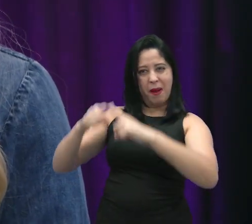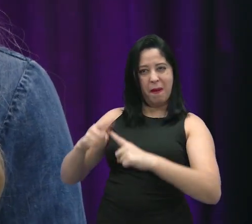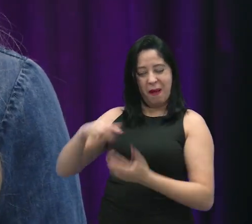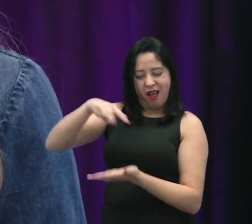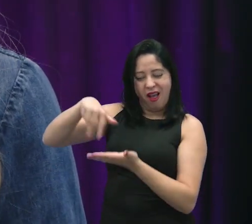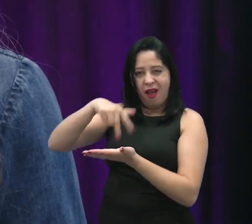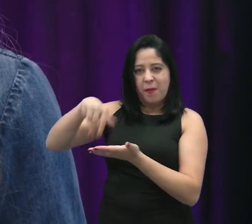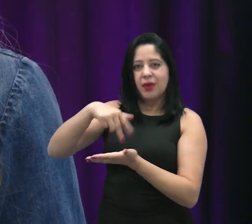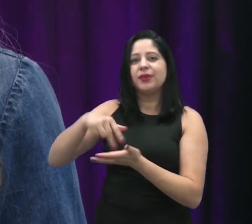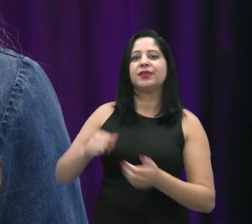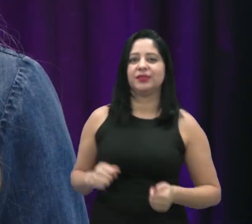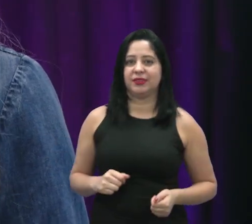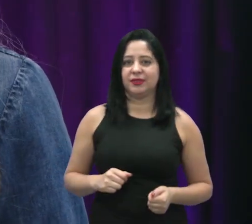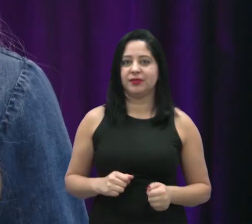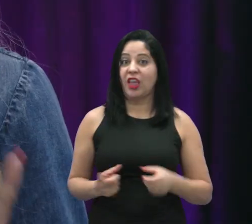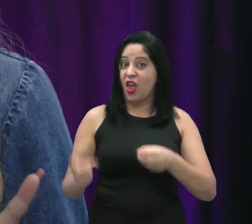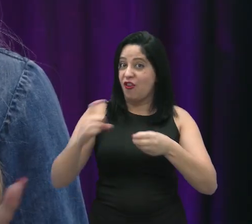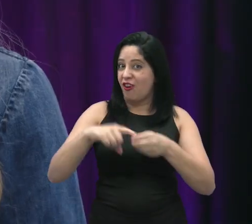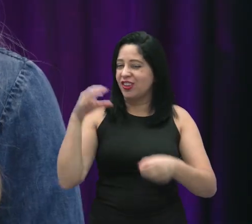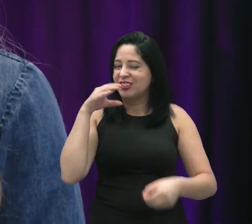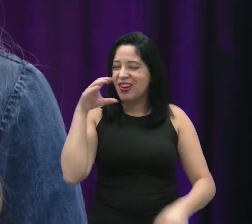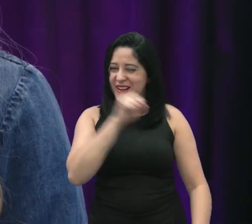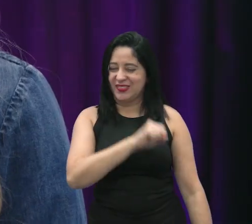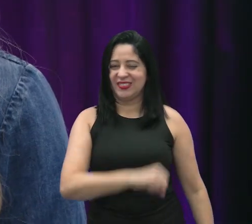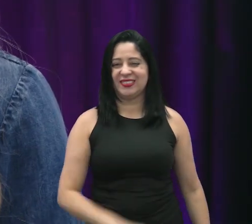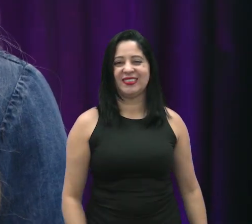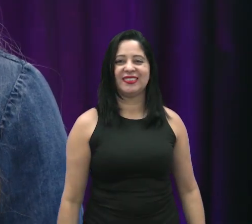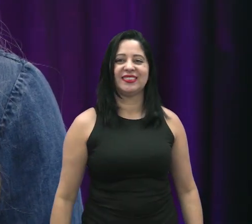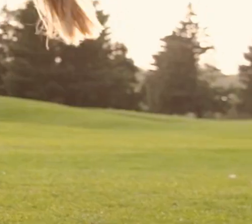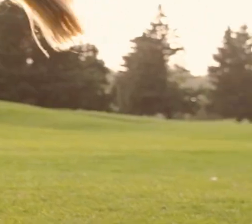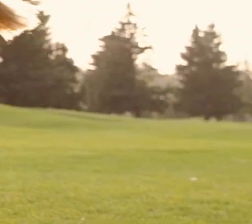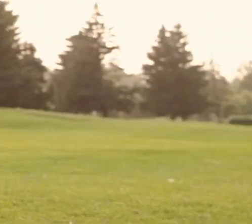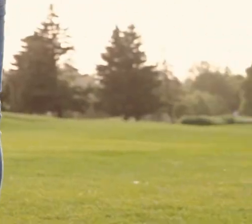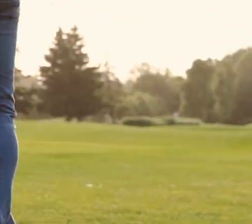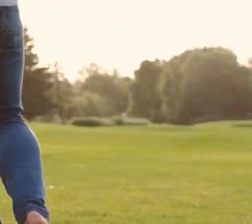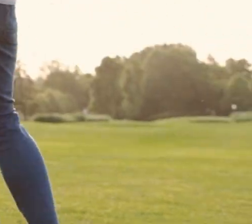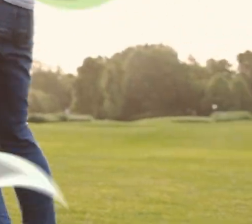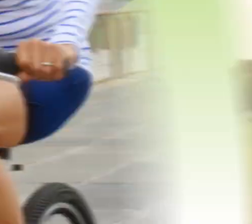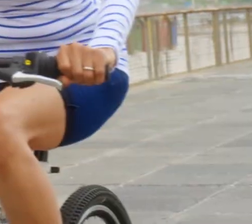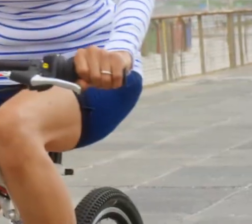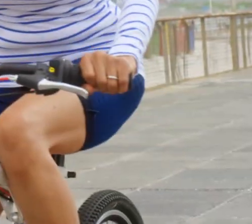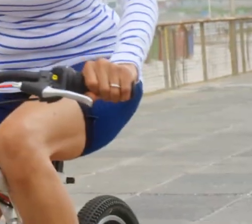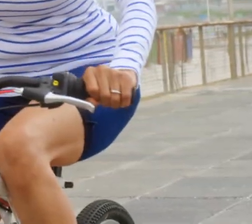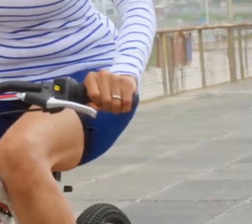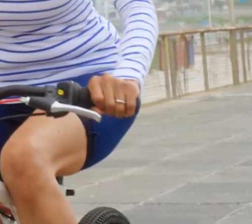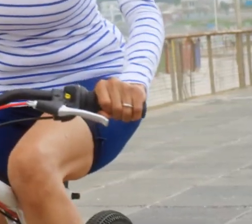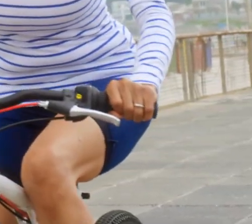maiores festivais de dança do mundo. A gente volta já em instantes.